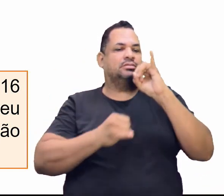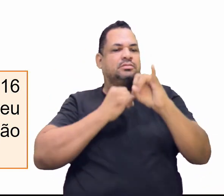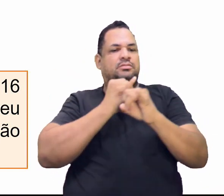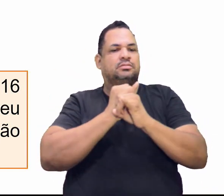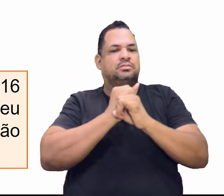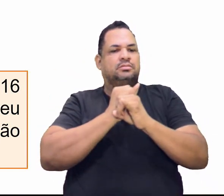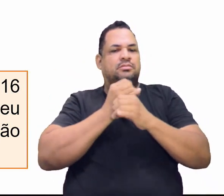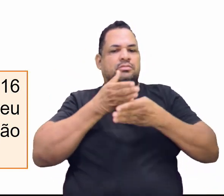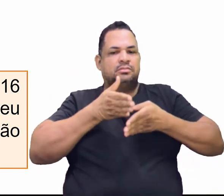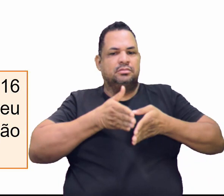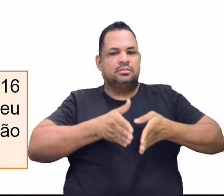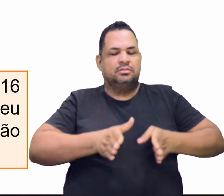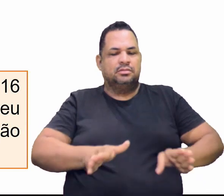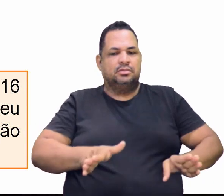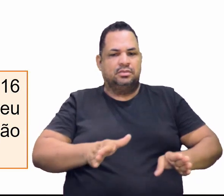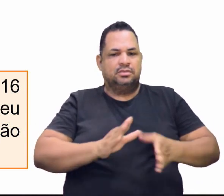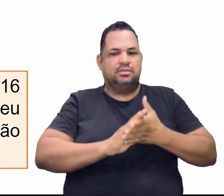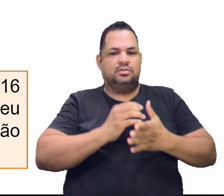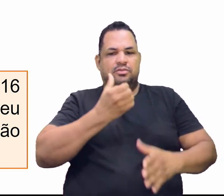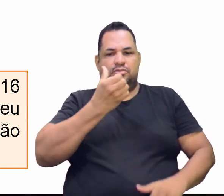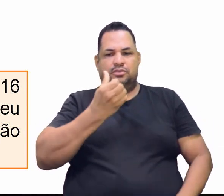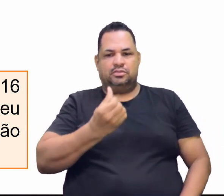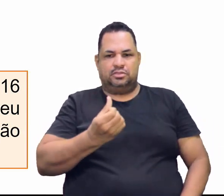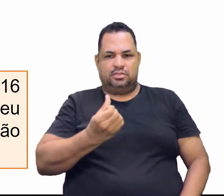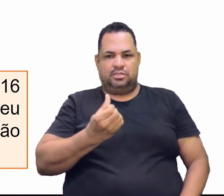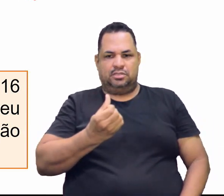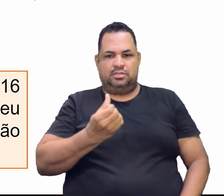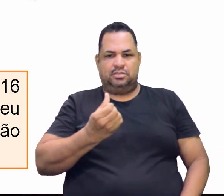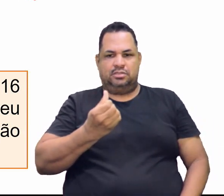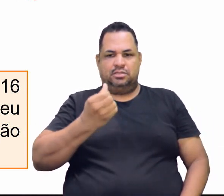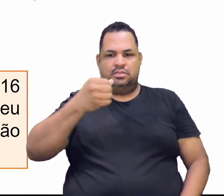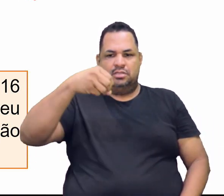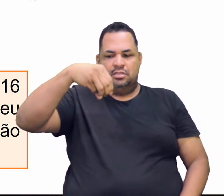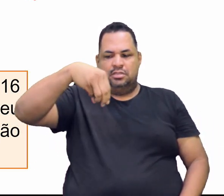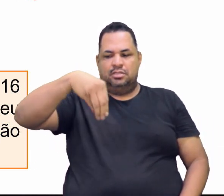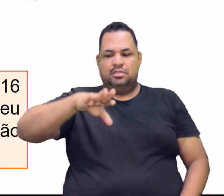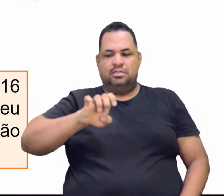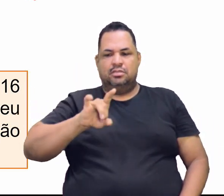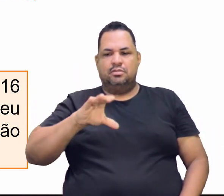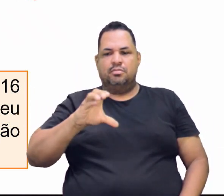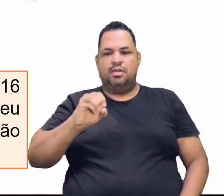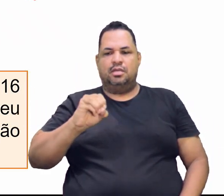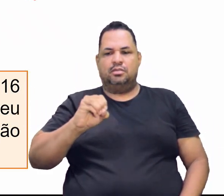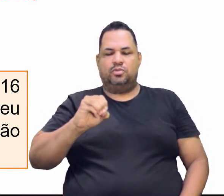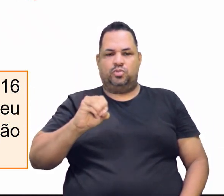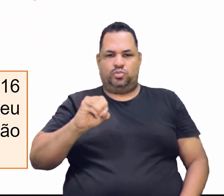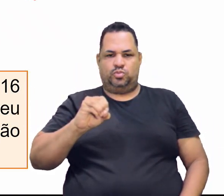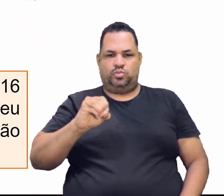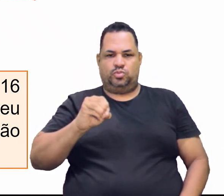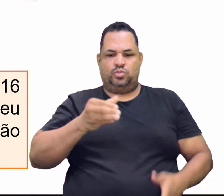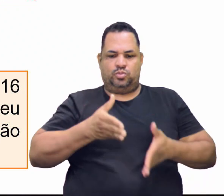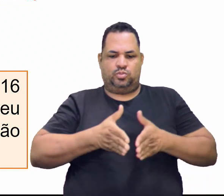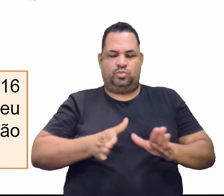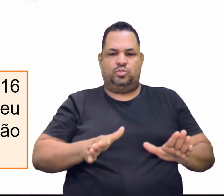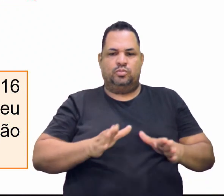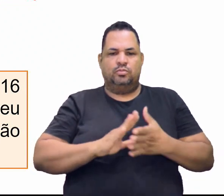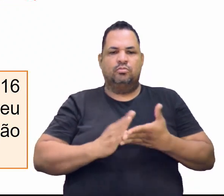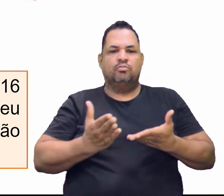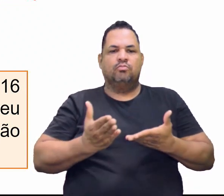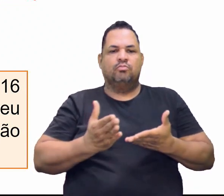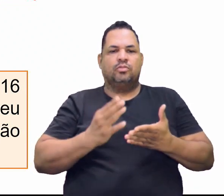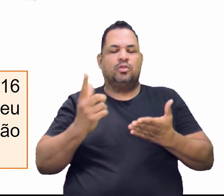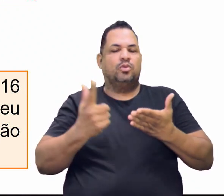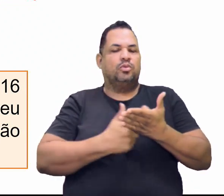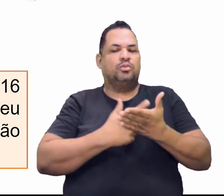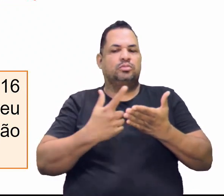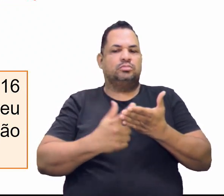ele nasceu no dia 6 de maio. 6 de maio. Isso é unânime. As obras